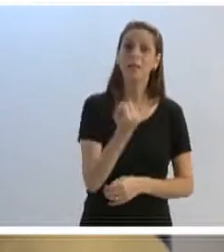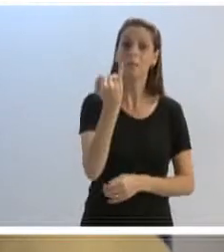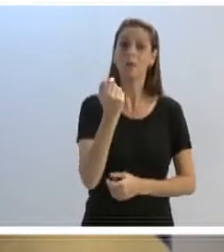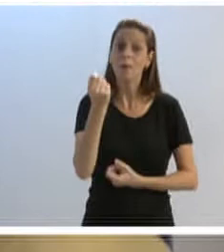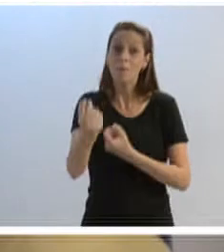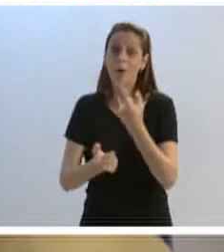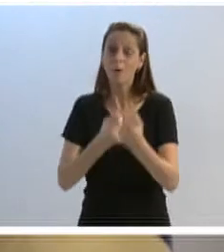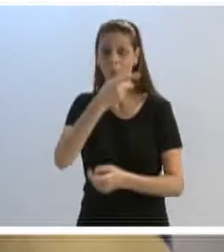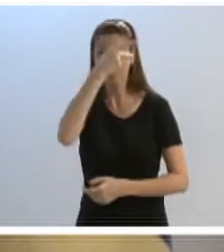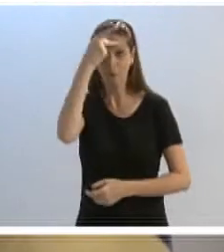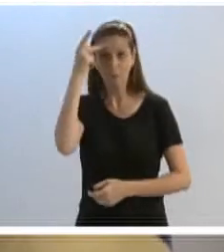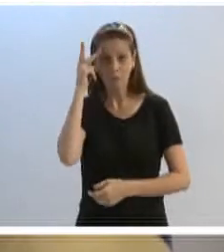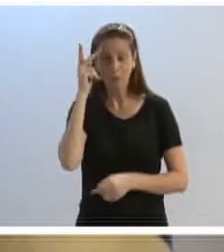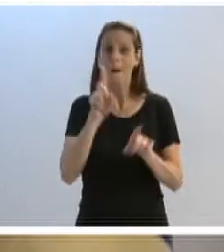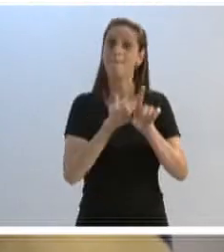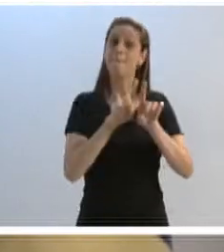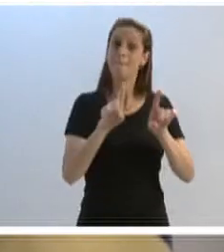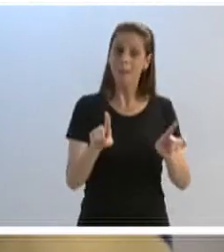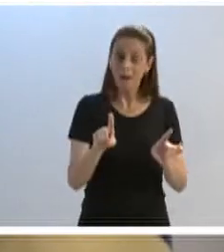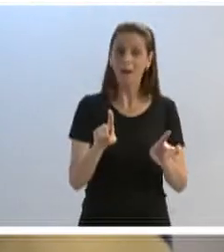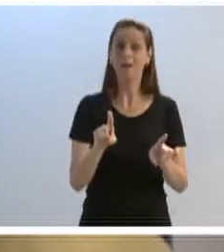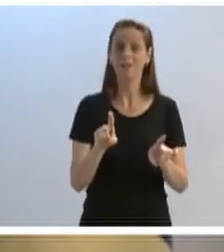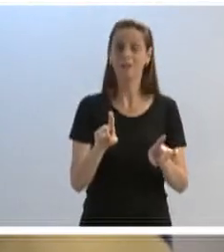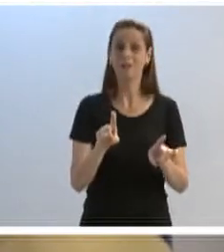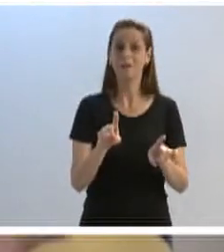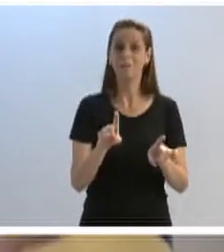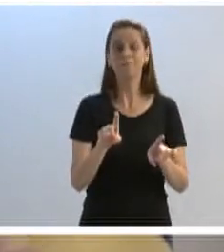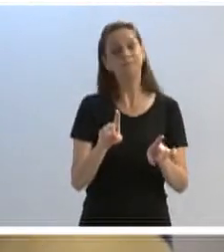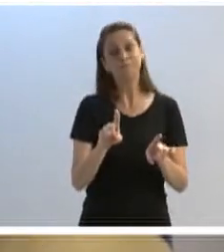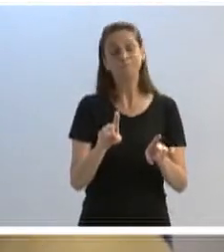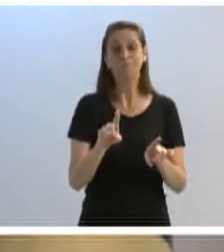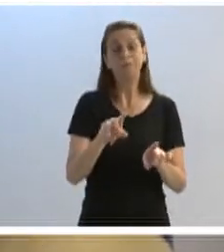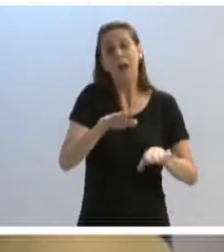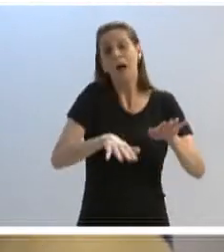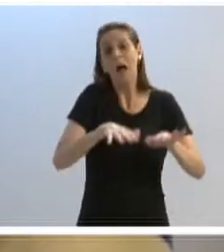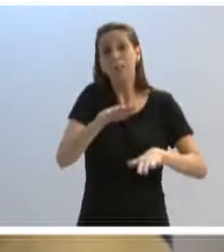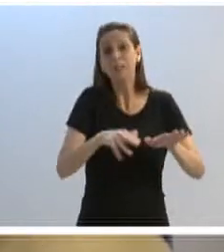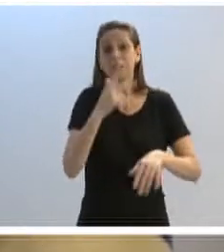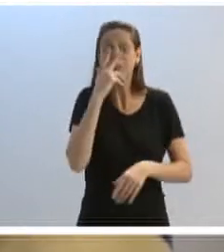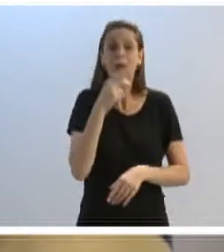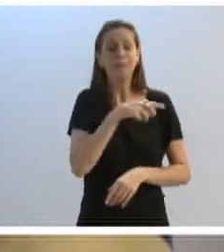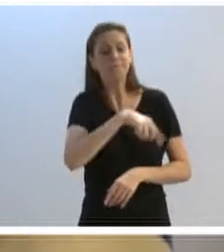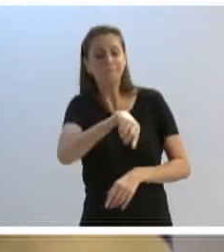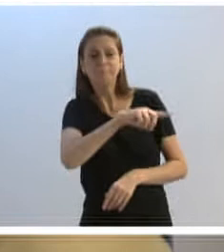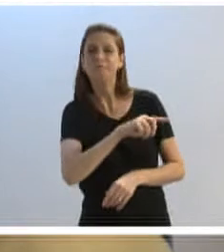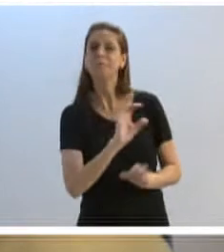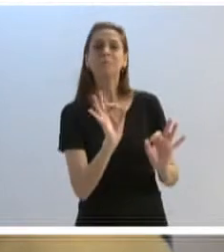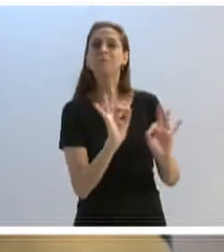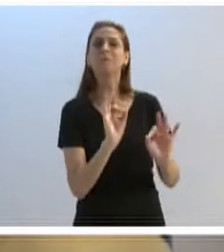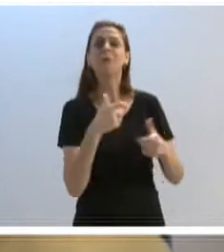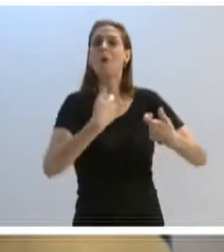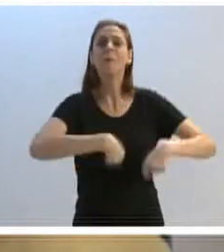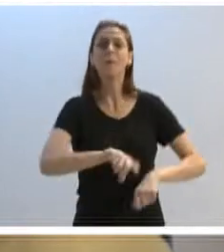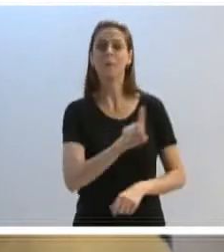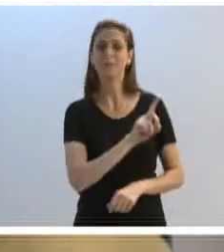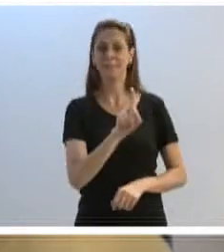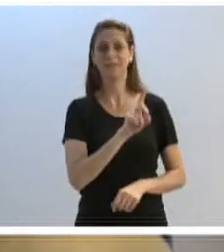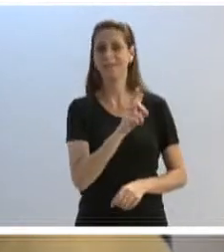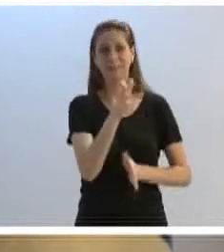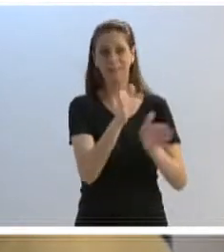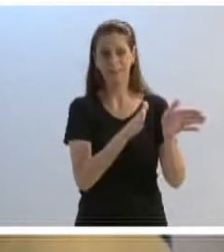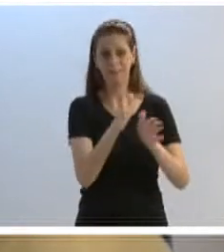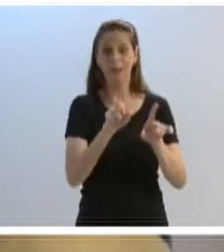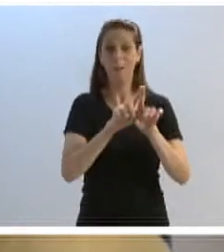alguns, porém sem muita importância ou até mesmo indispensável para outros. No entanto,